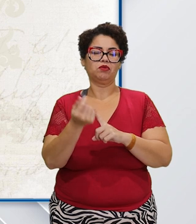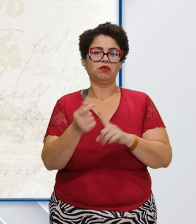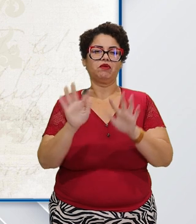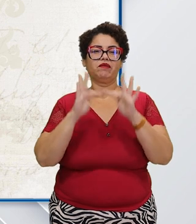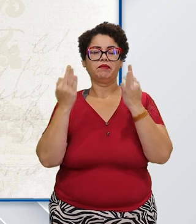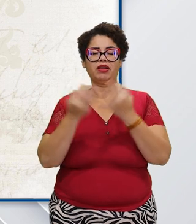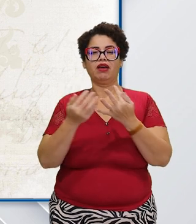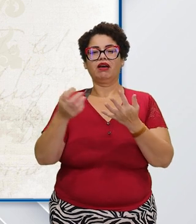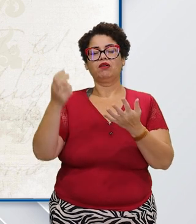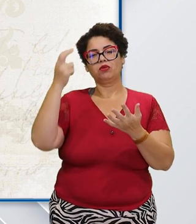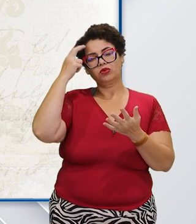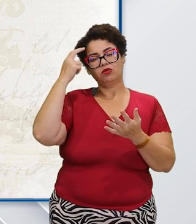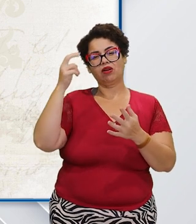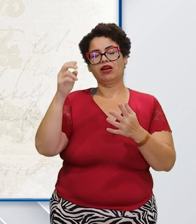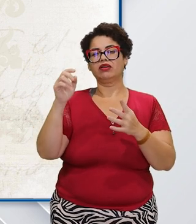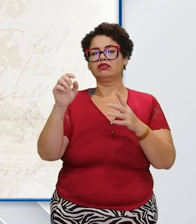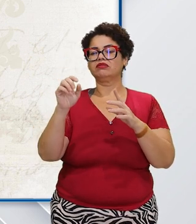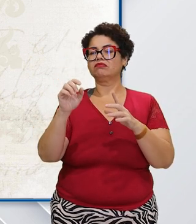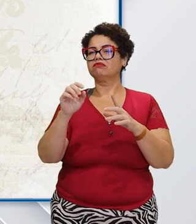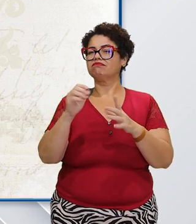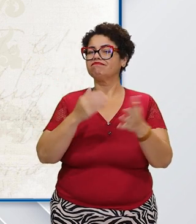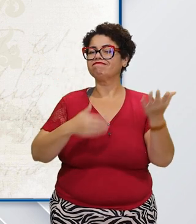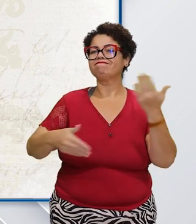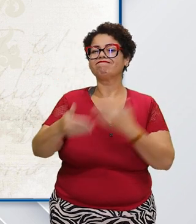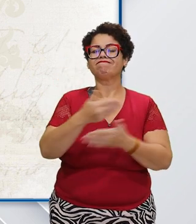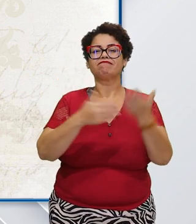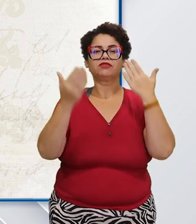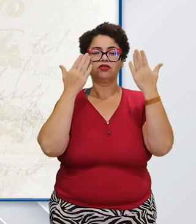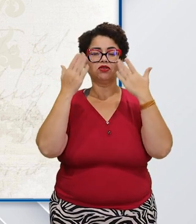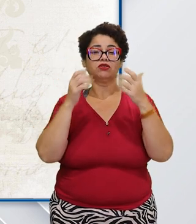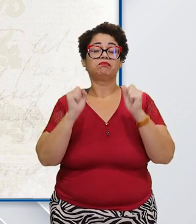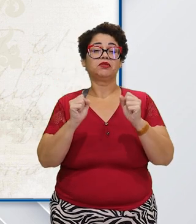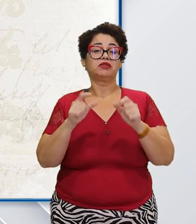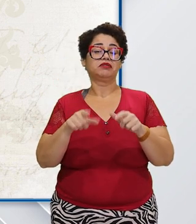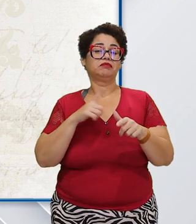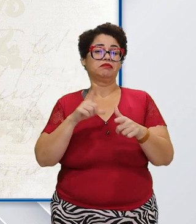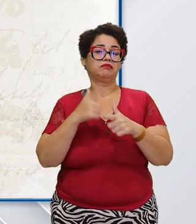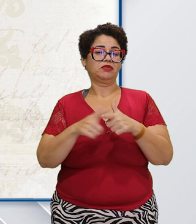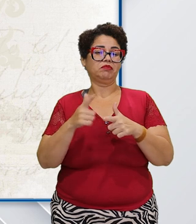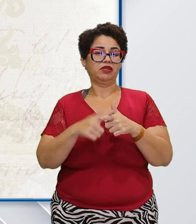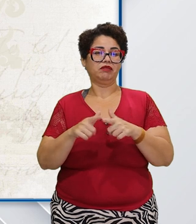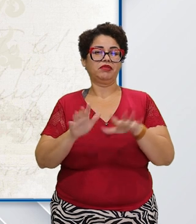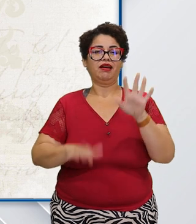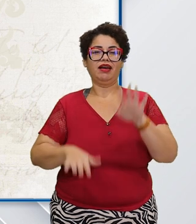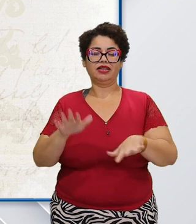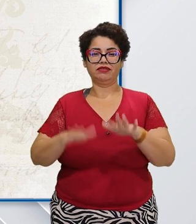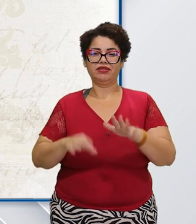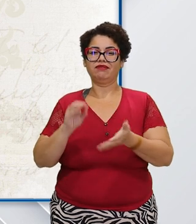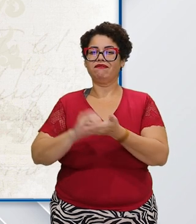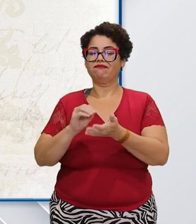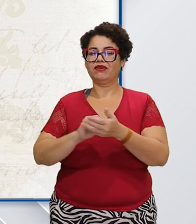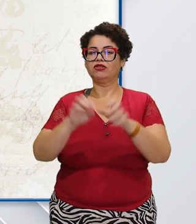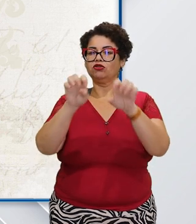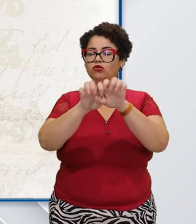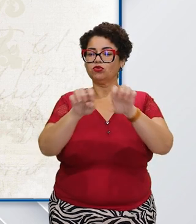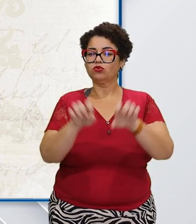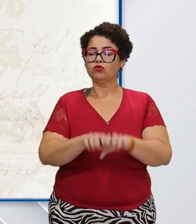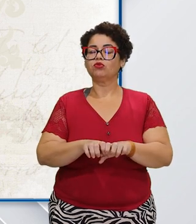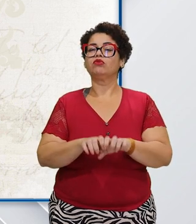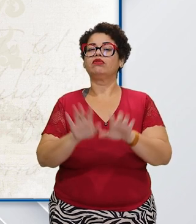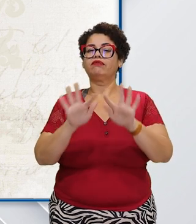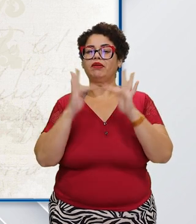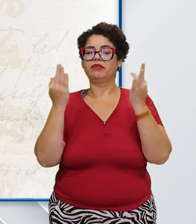psicológicos e culturais contribuem para esse problema muitas vezes a falta de uma estrutura